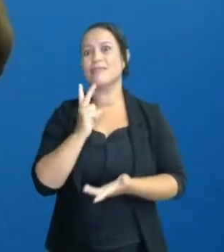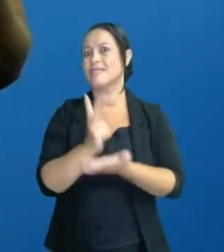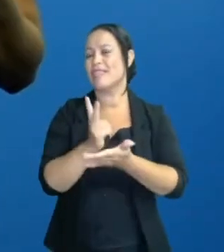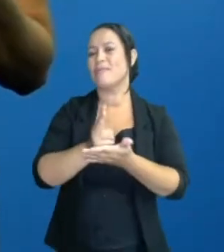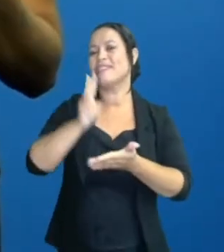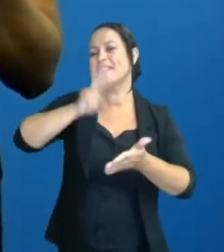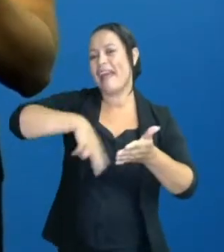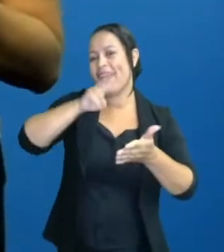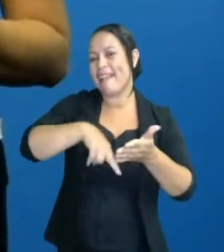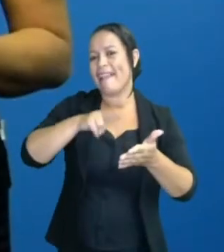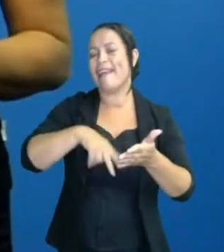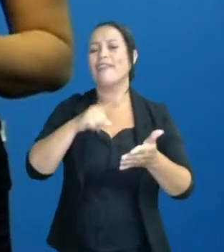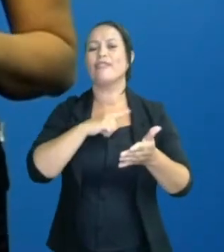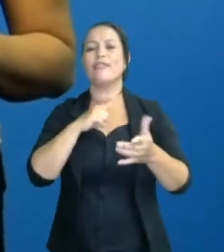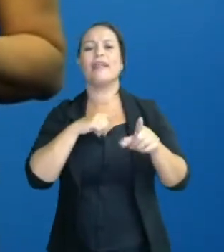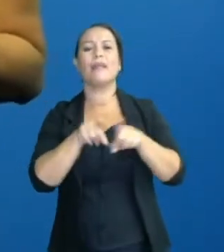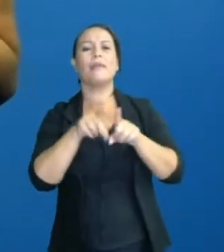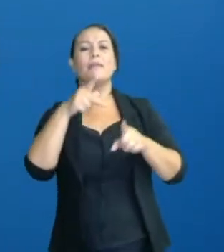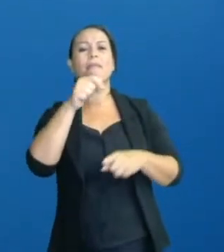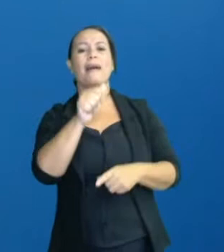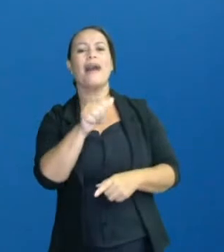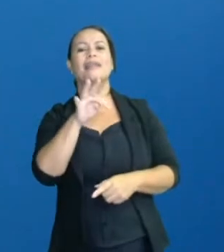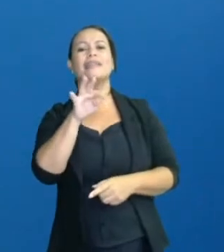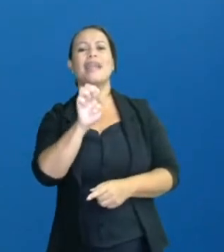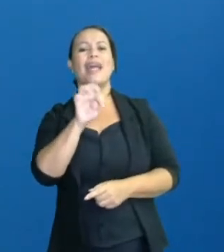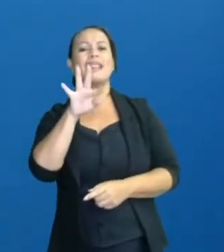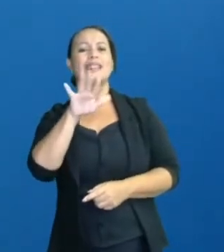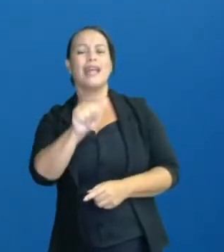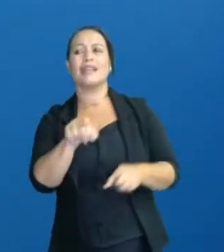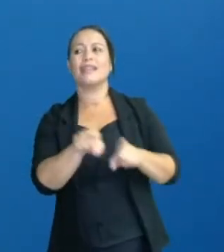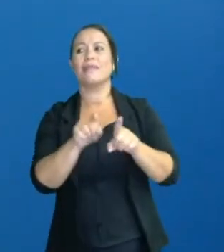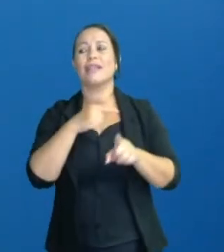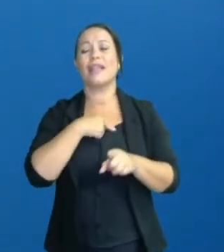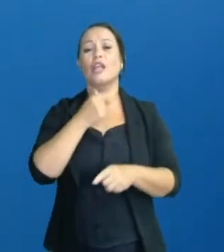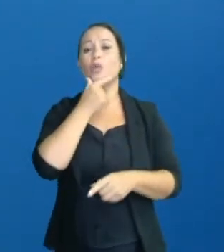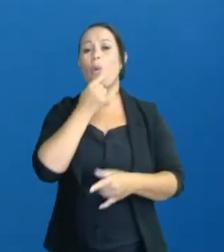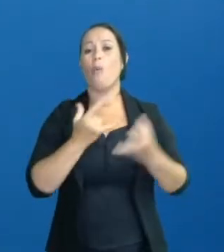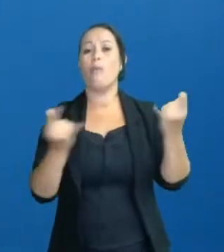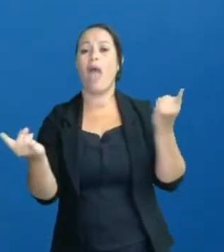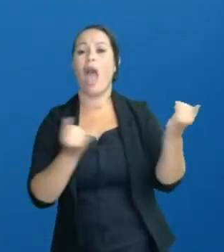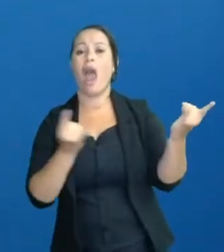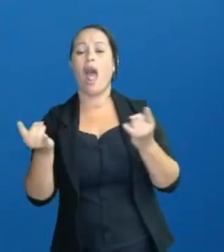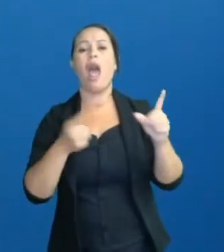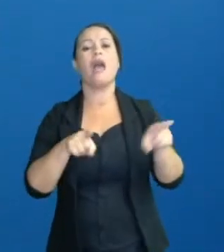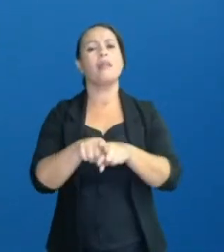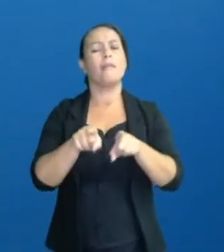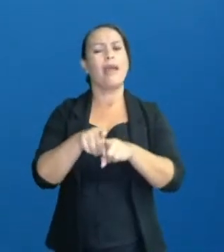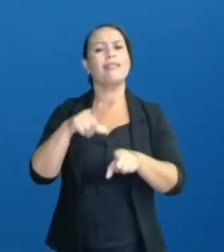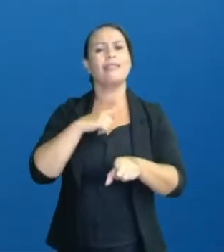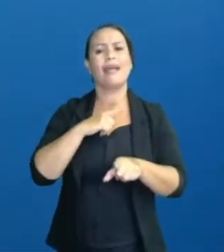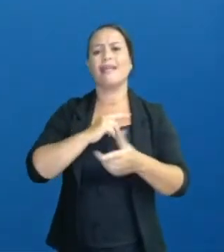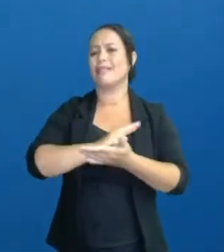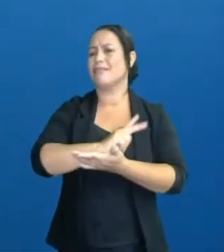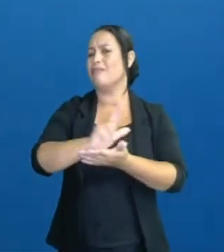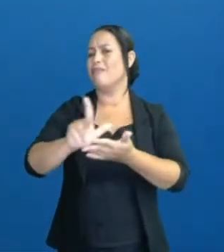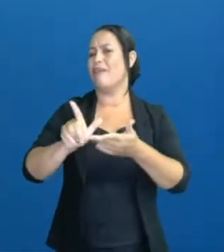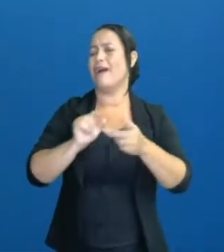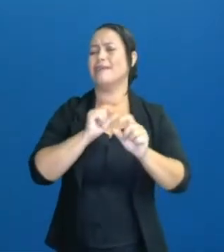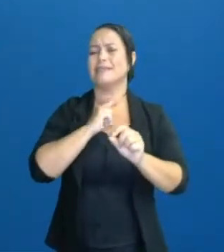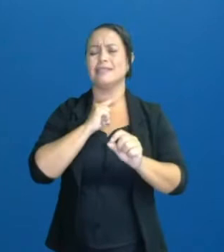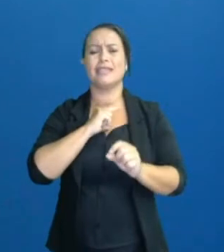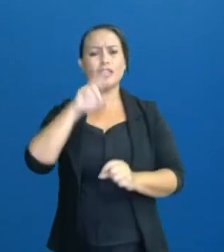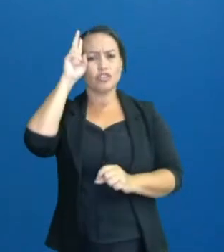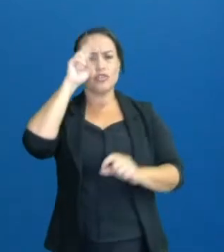da Mônica, tem a do Pateta, tem Homem-Aranha, então tem várias histórias em quadrinhos e que a gente